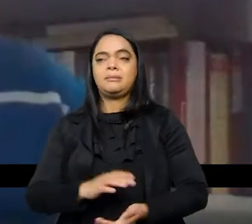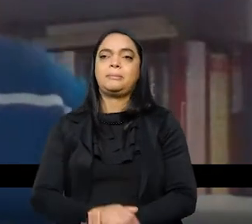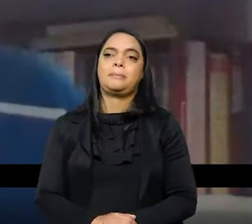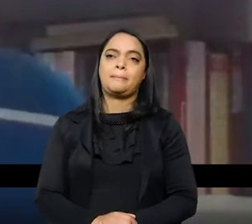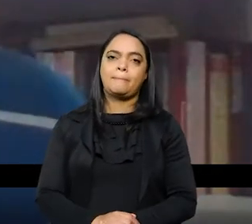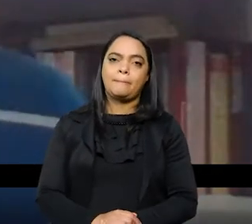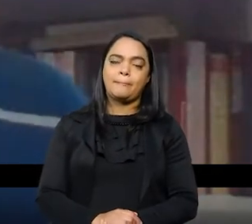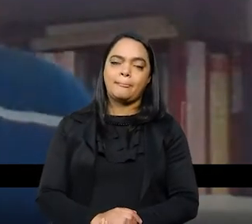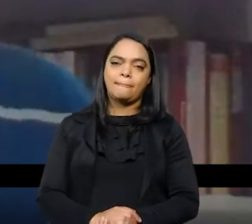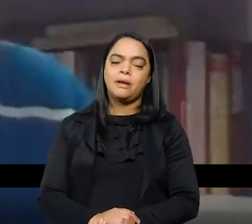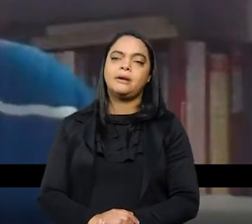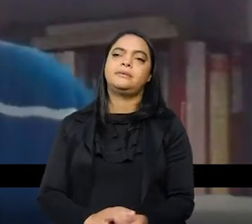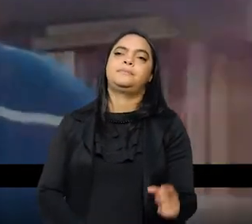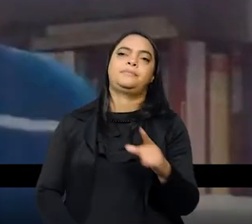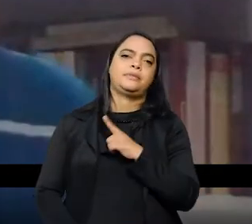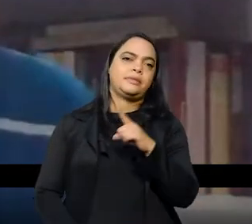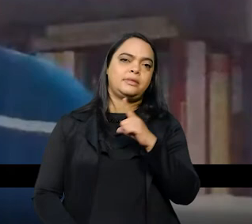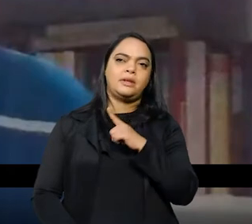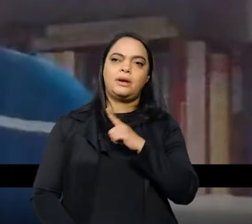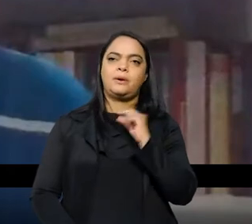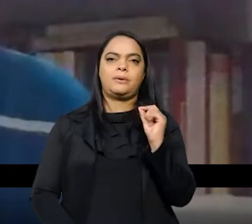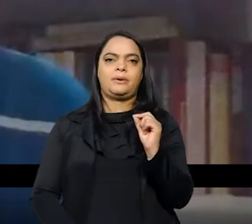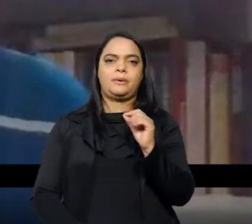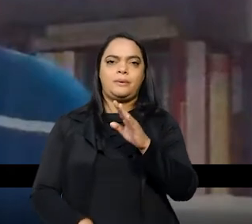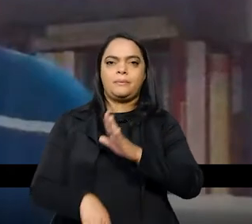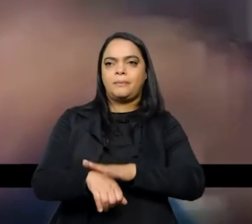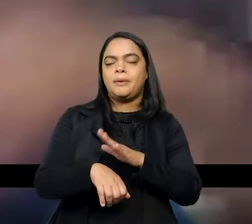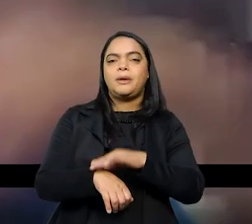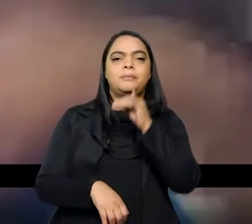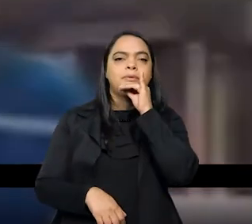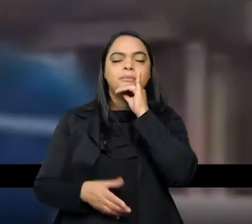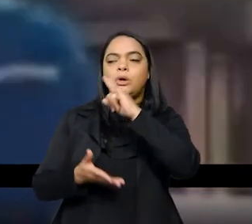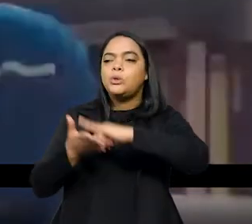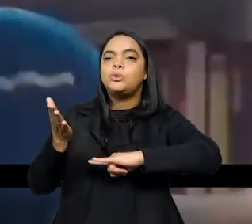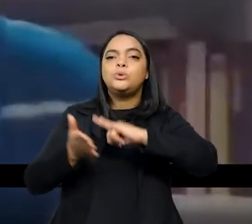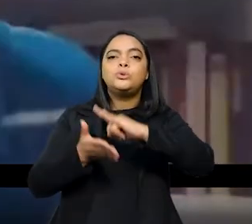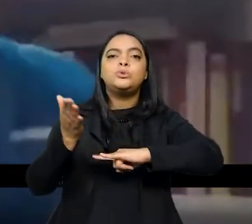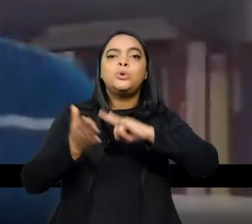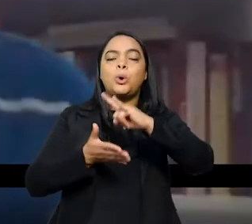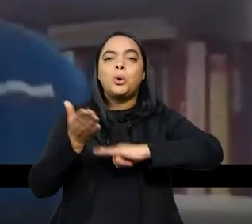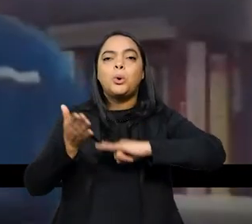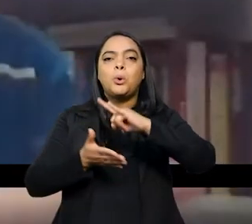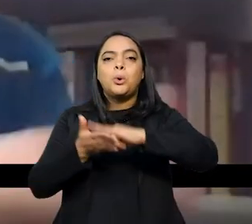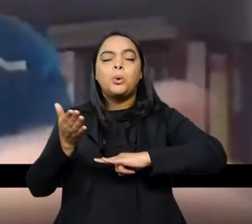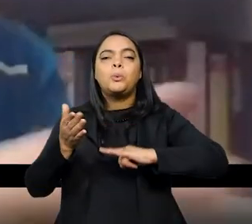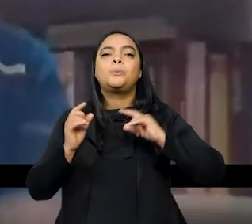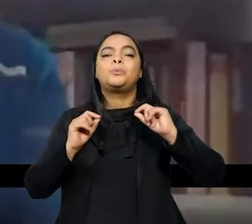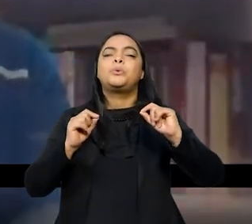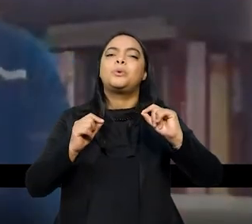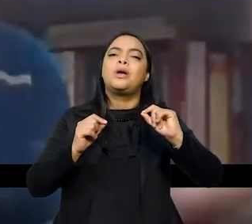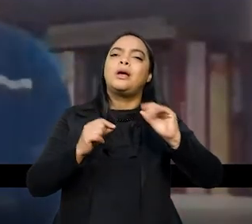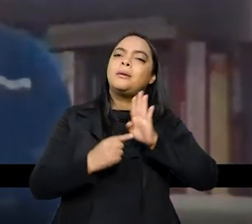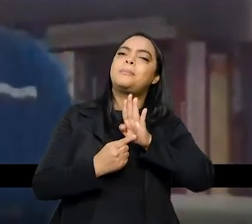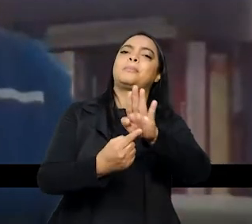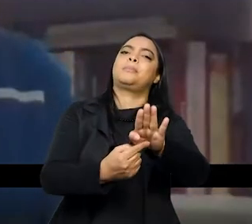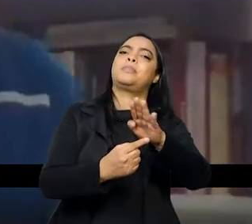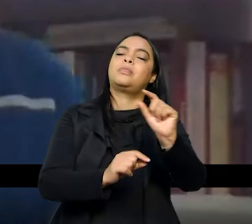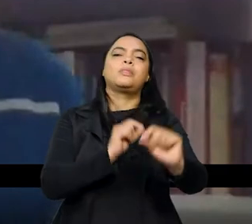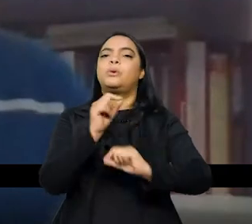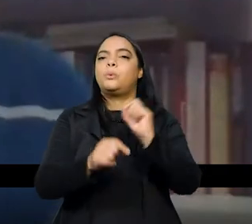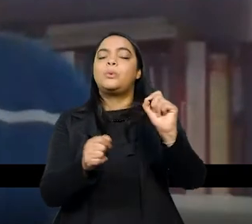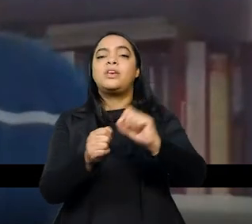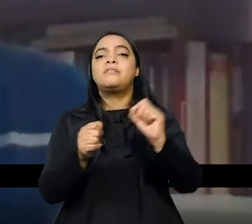temos todo momento, que tal levar documentos, ou cópias ou alguma coisa e mostrar o que se fazia com